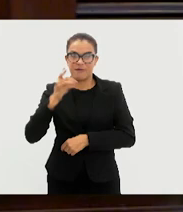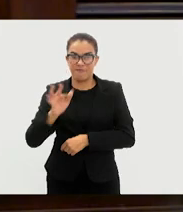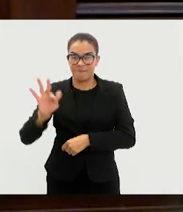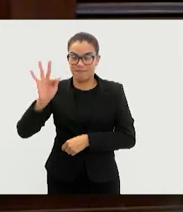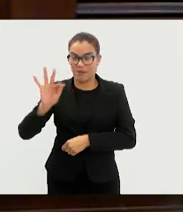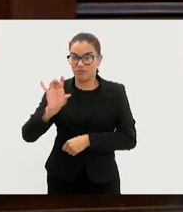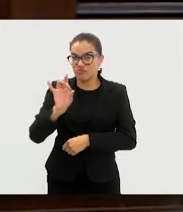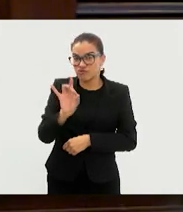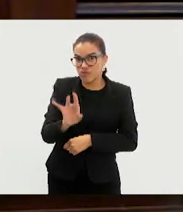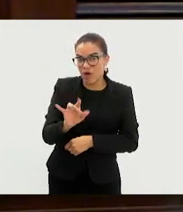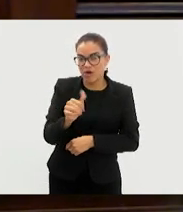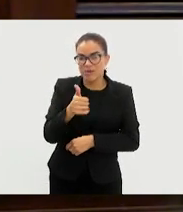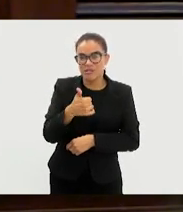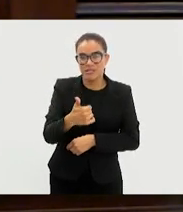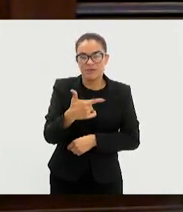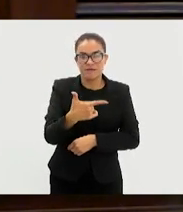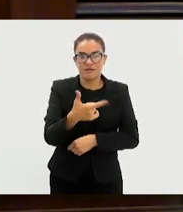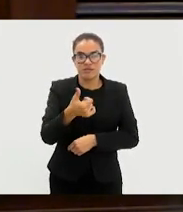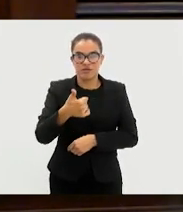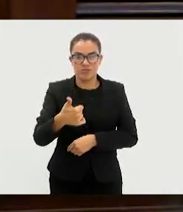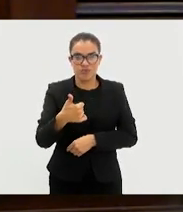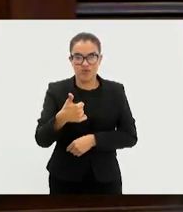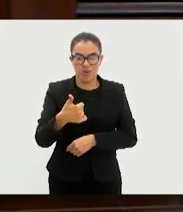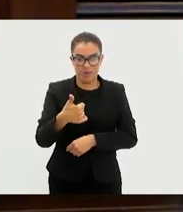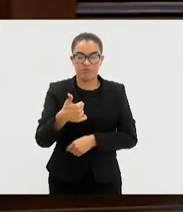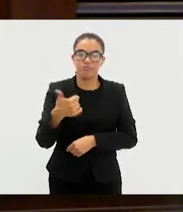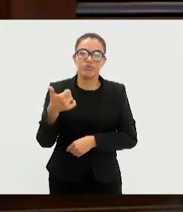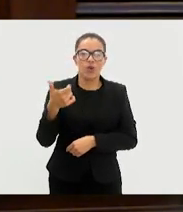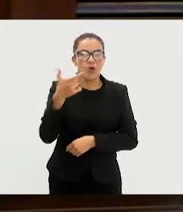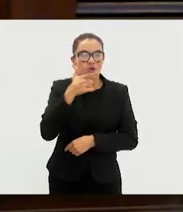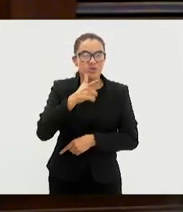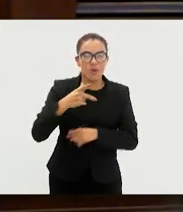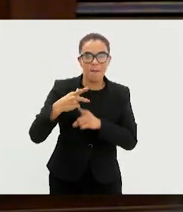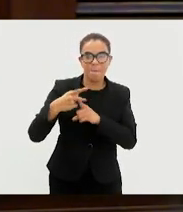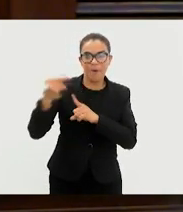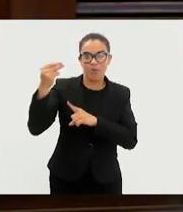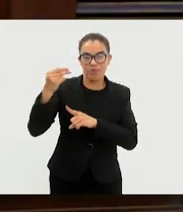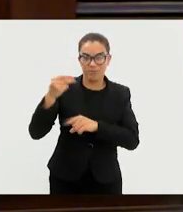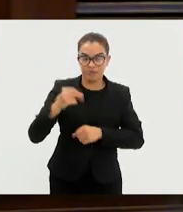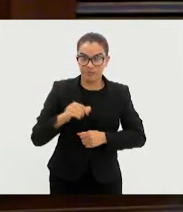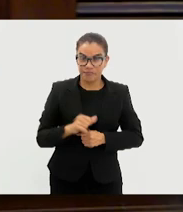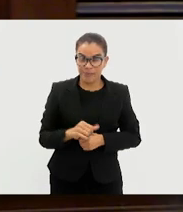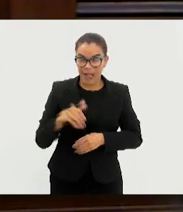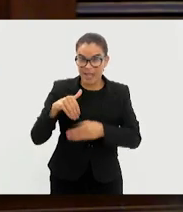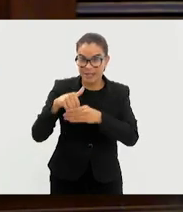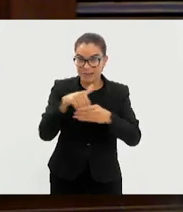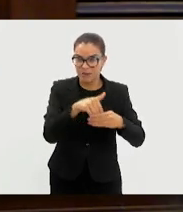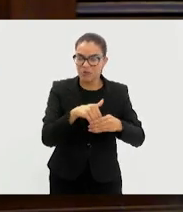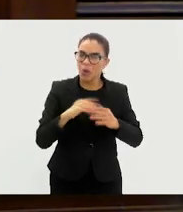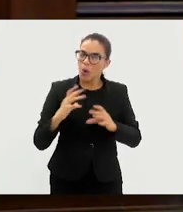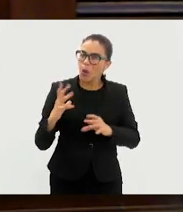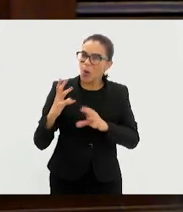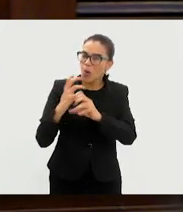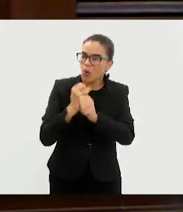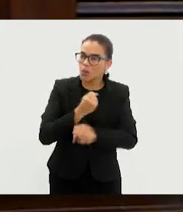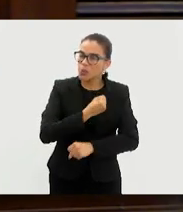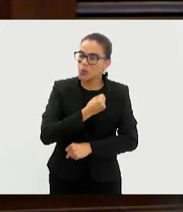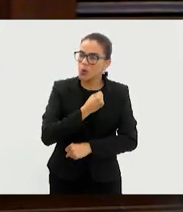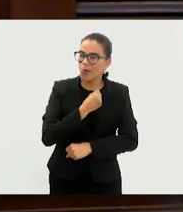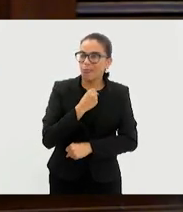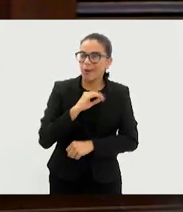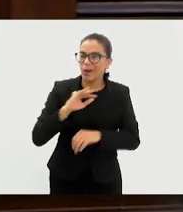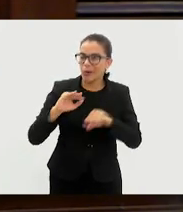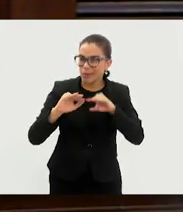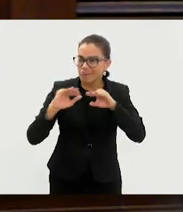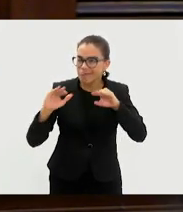apenas 121 delas foram eleitas. É um número ainda muito acanhado para um